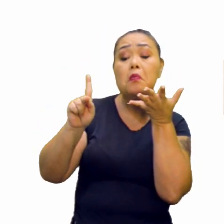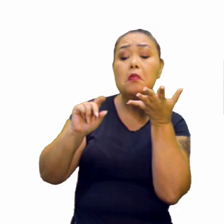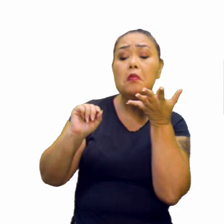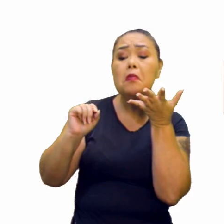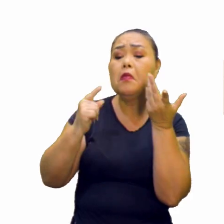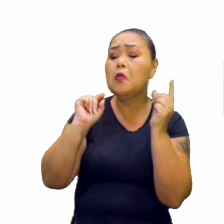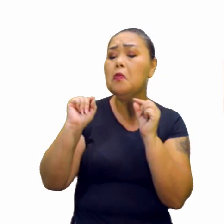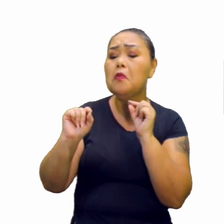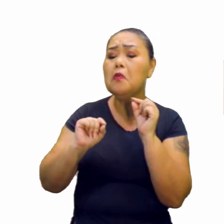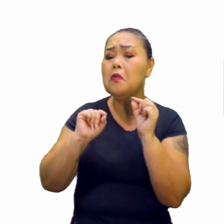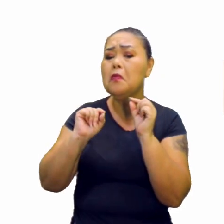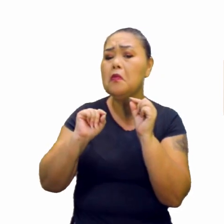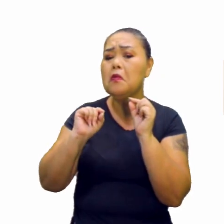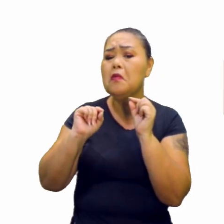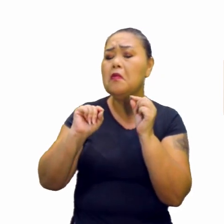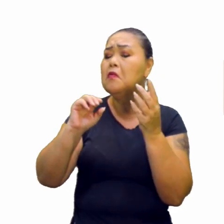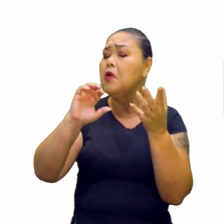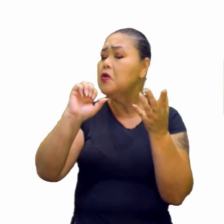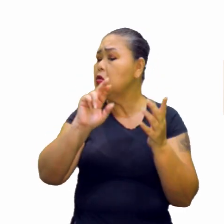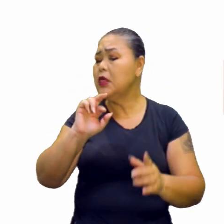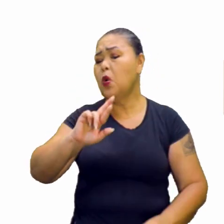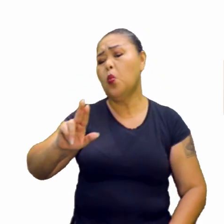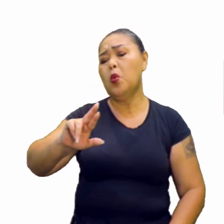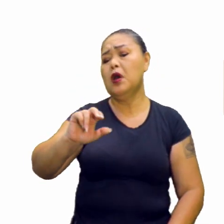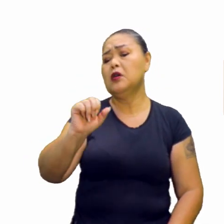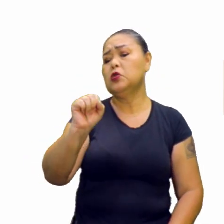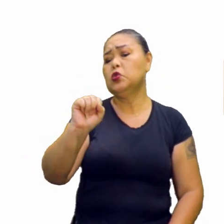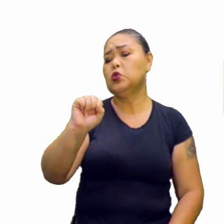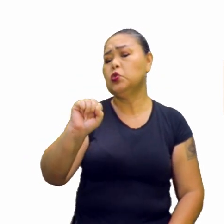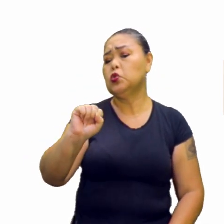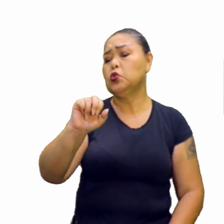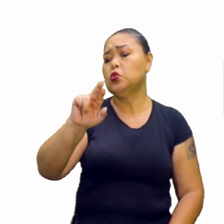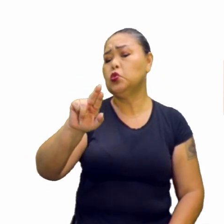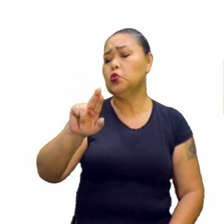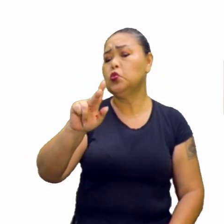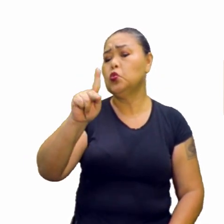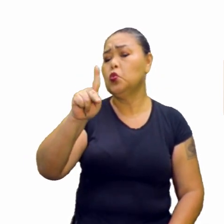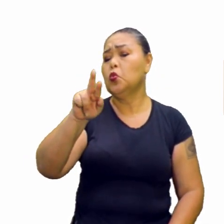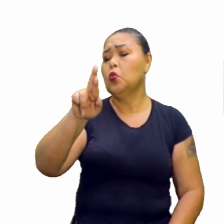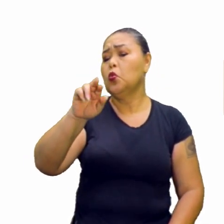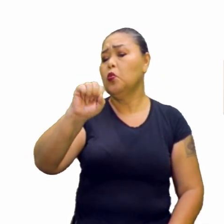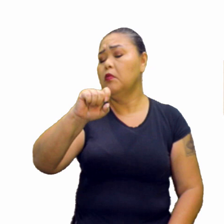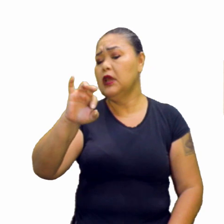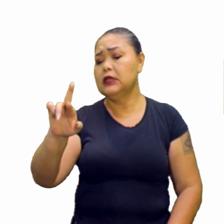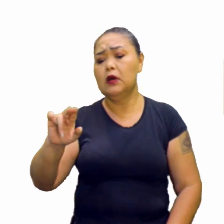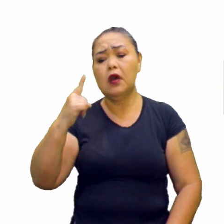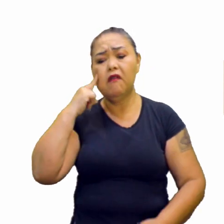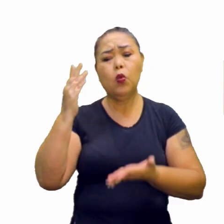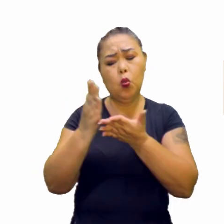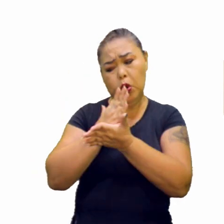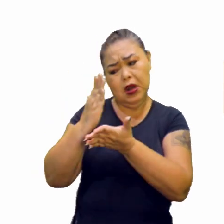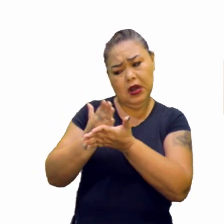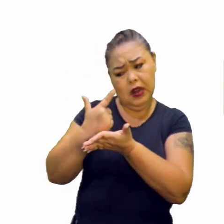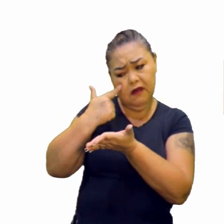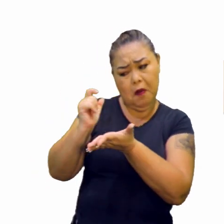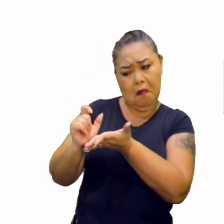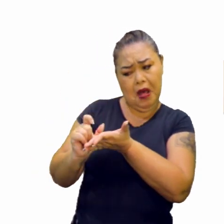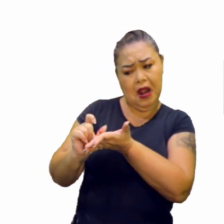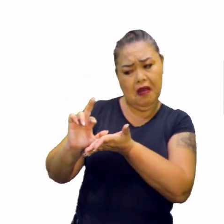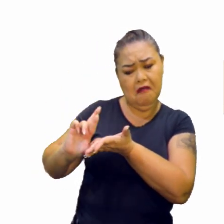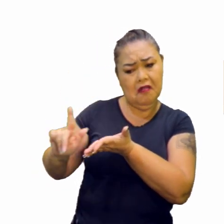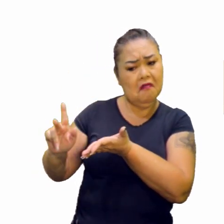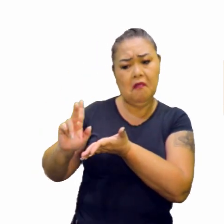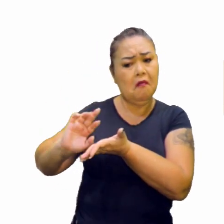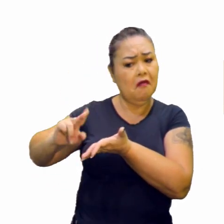que não é supressão. Alguns livros, não que não sejam. Alguns livros não falam supressão.